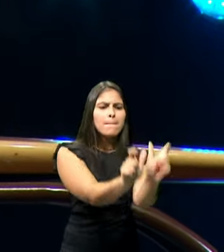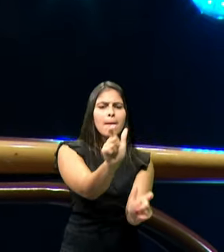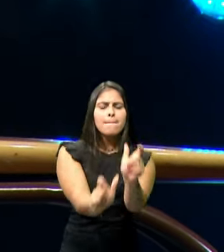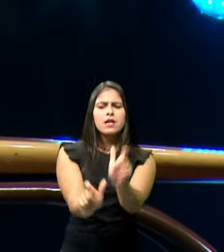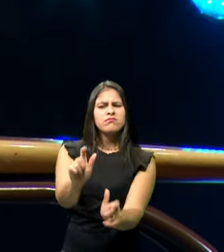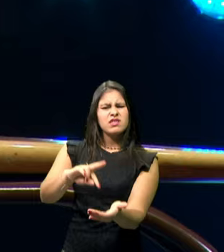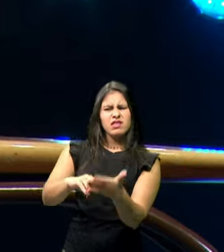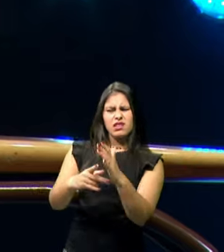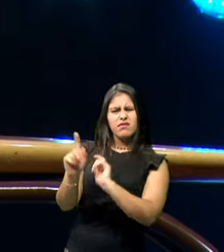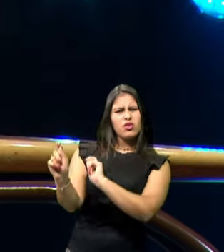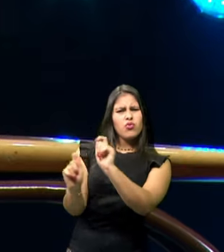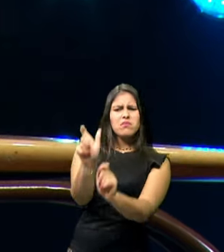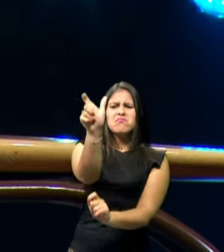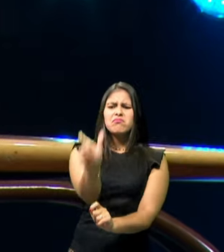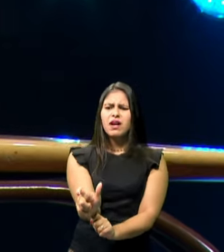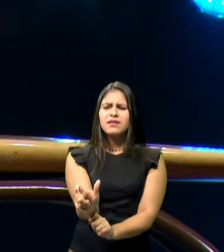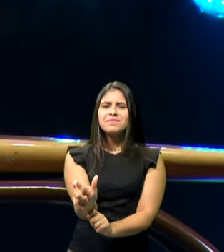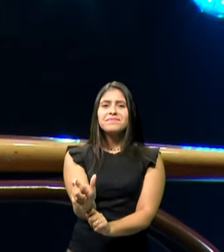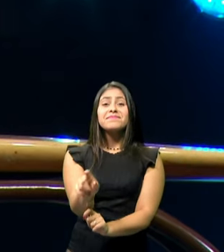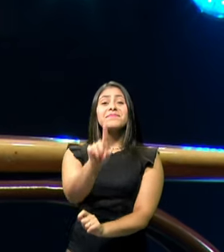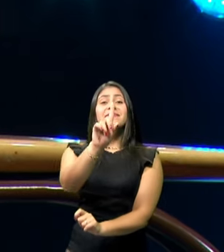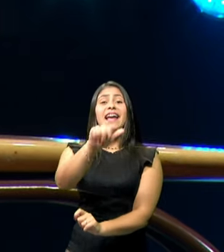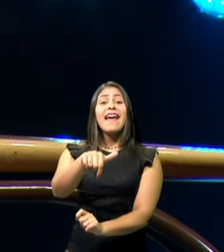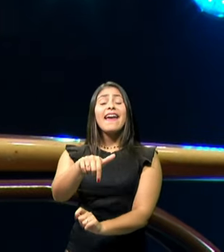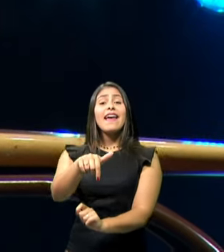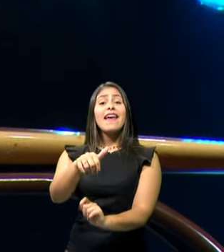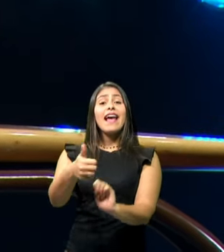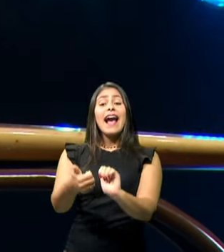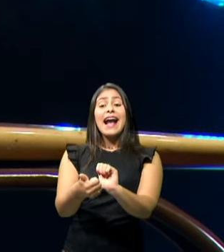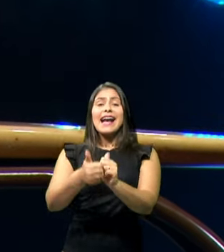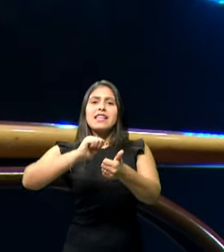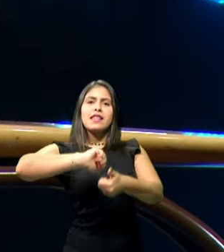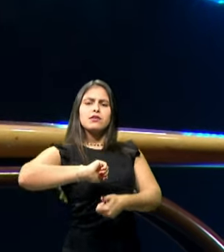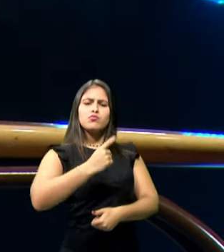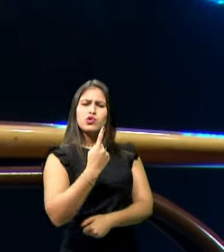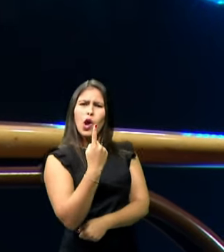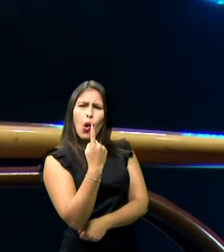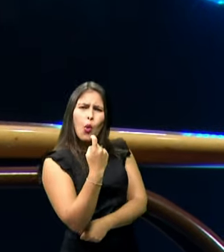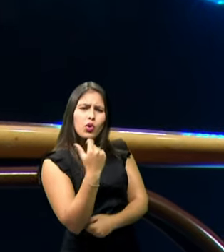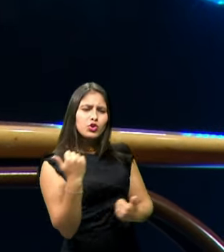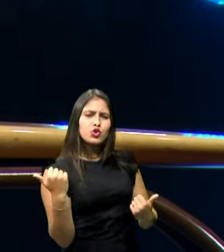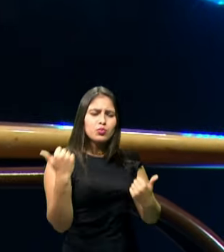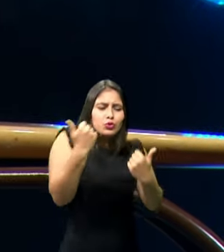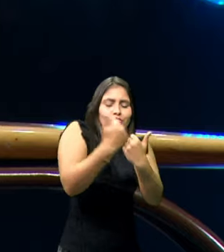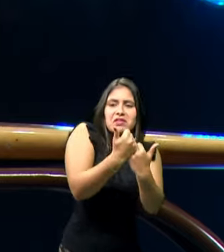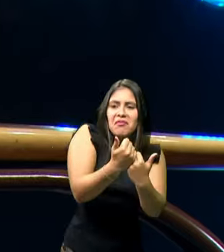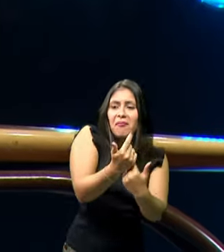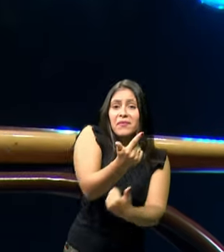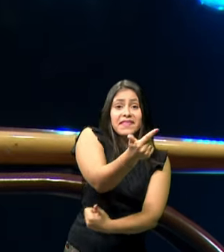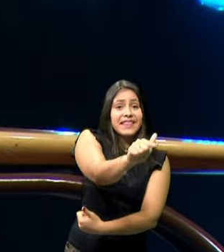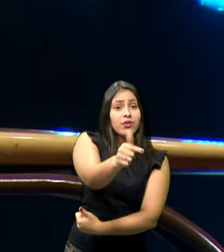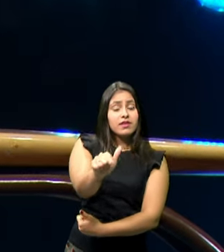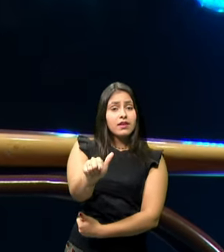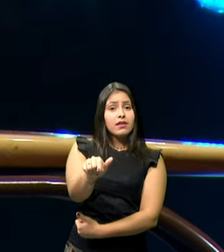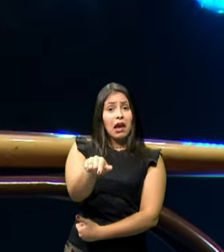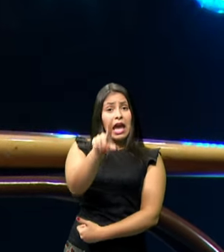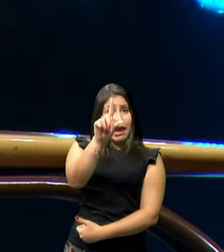um indivíduo? A qualidade de ser único, incomparável, insubstituível. É